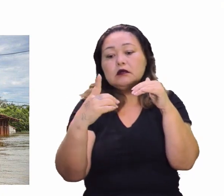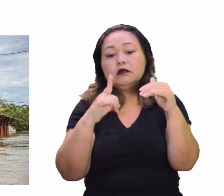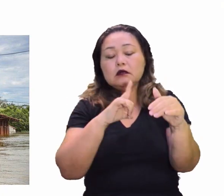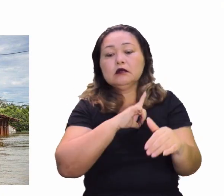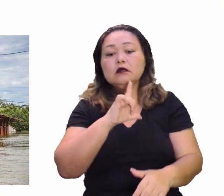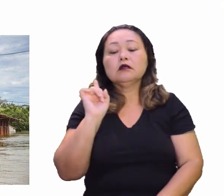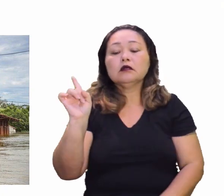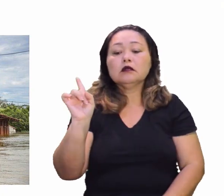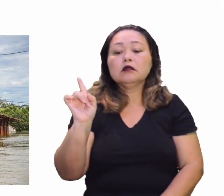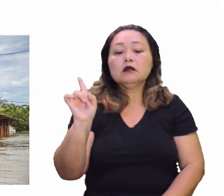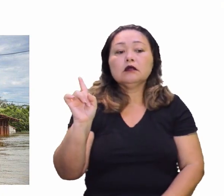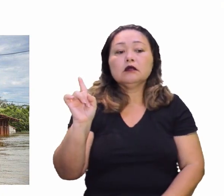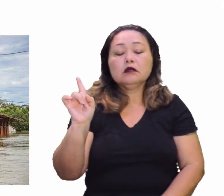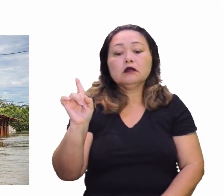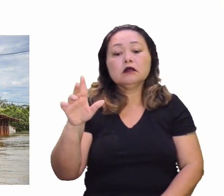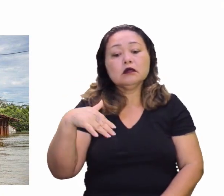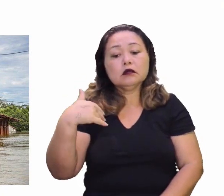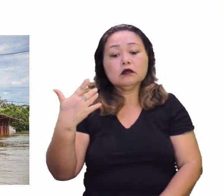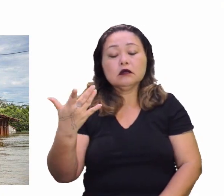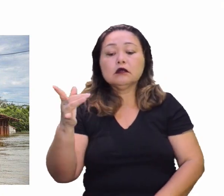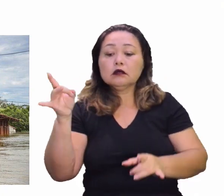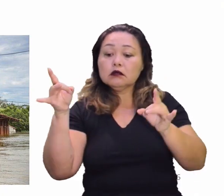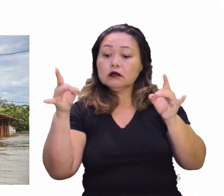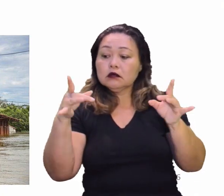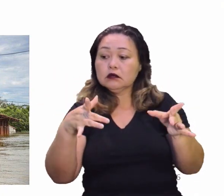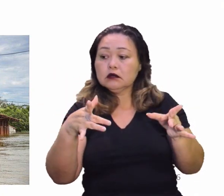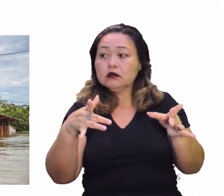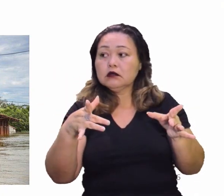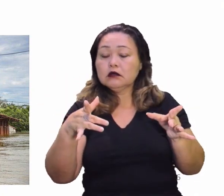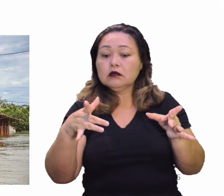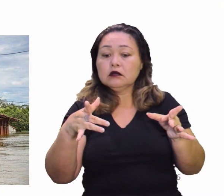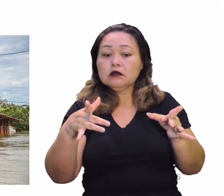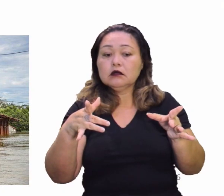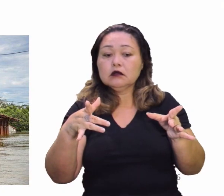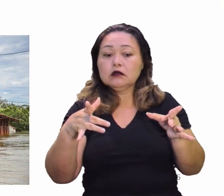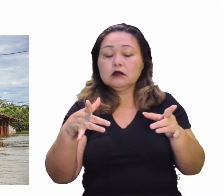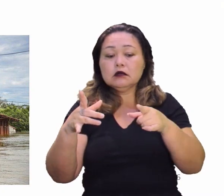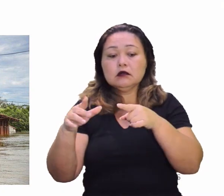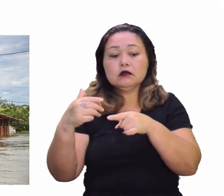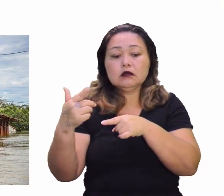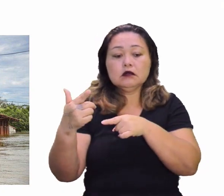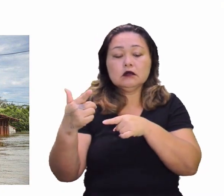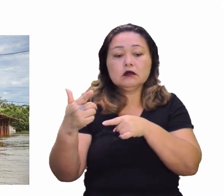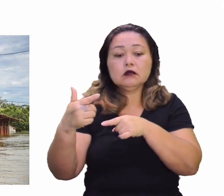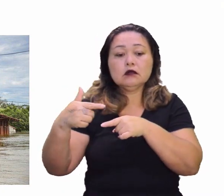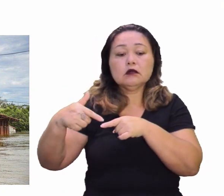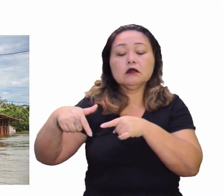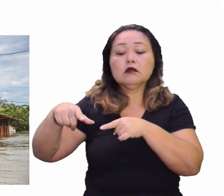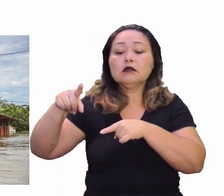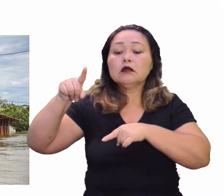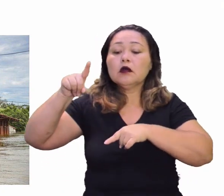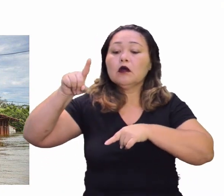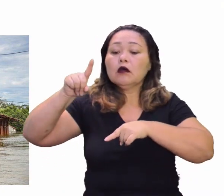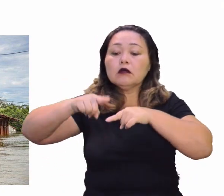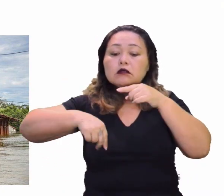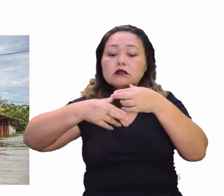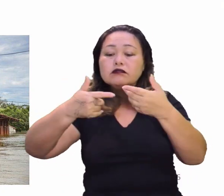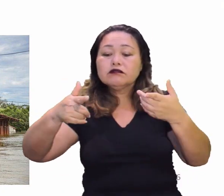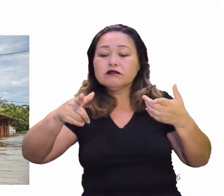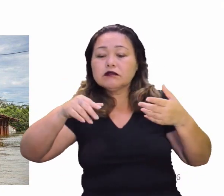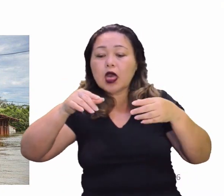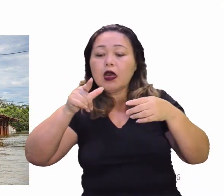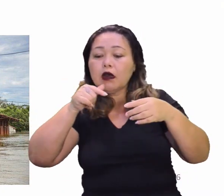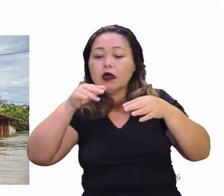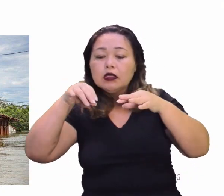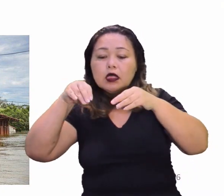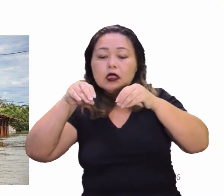realmente, como já se não bastasse ela está em estado de abandono, quando molha esses equipamentos,